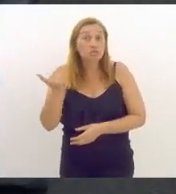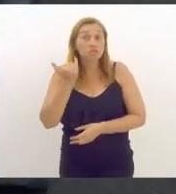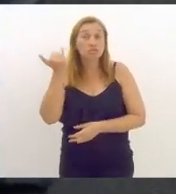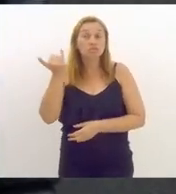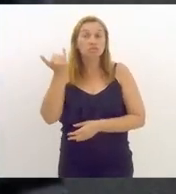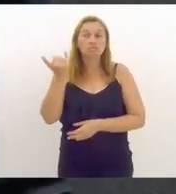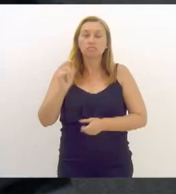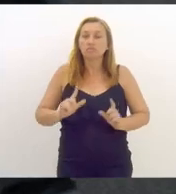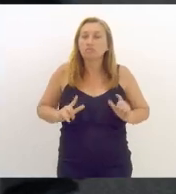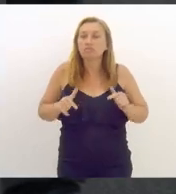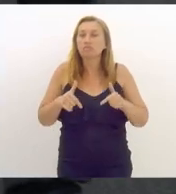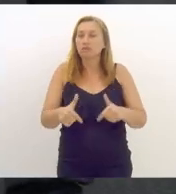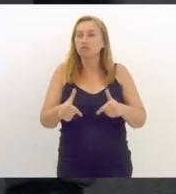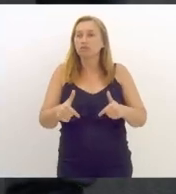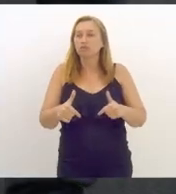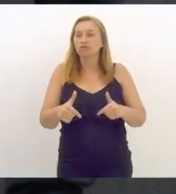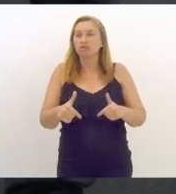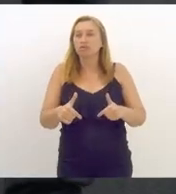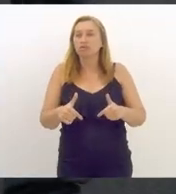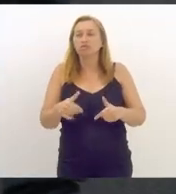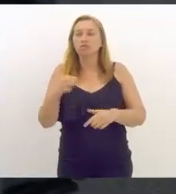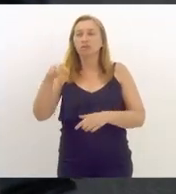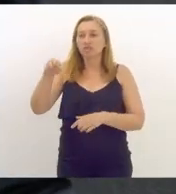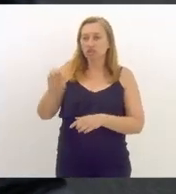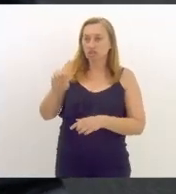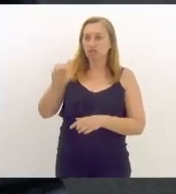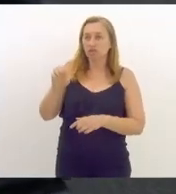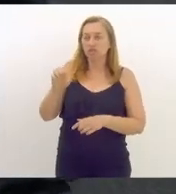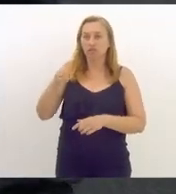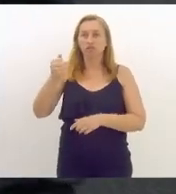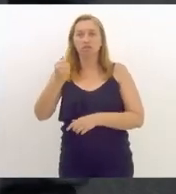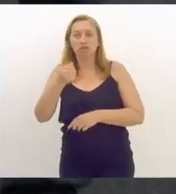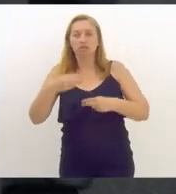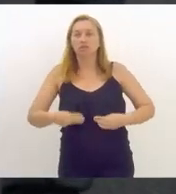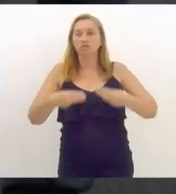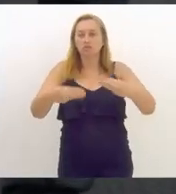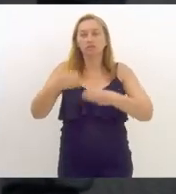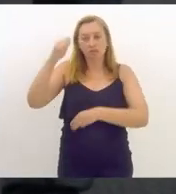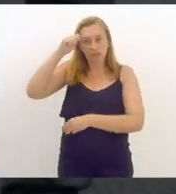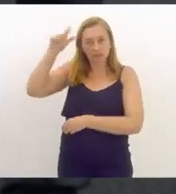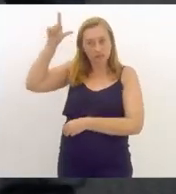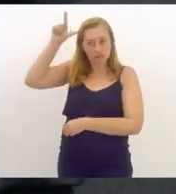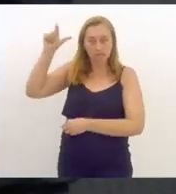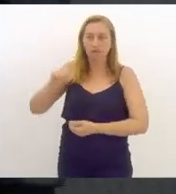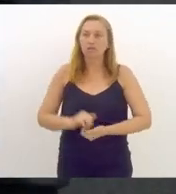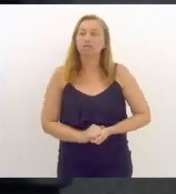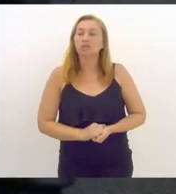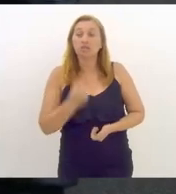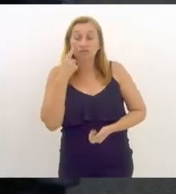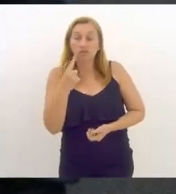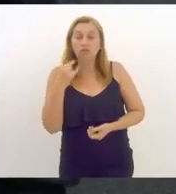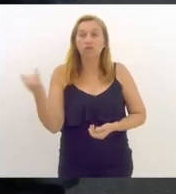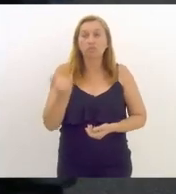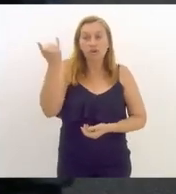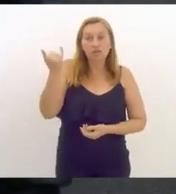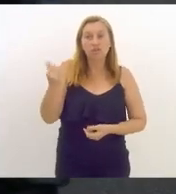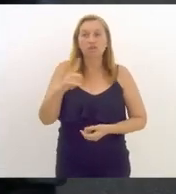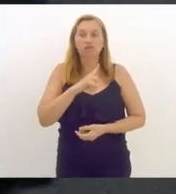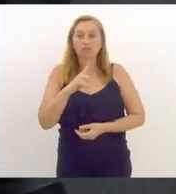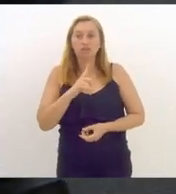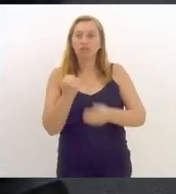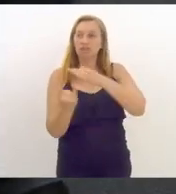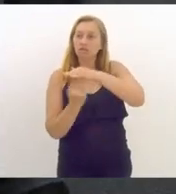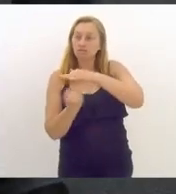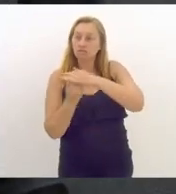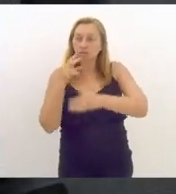atuação é do Alexandre de Moraes e nesse caso a gente viu o quanto que é importante ter as